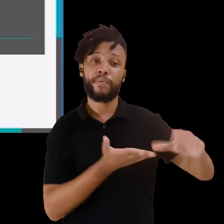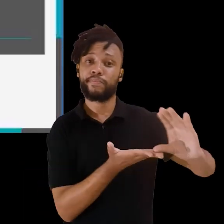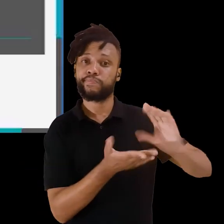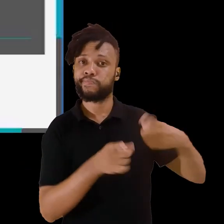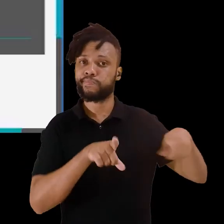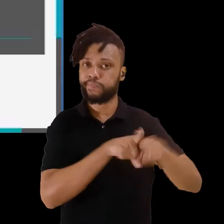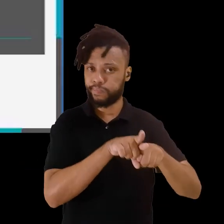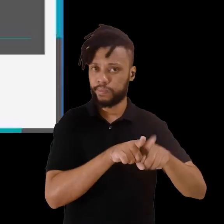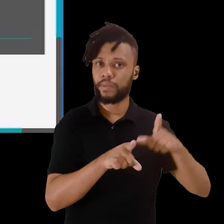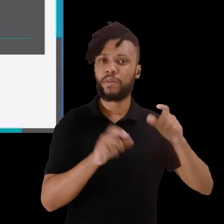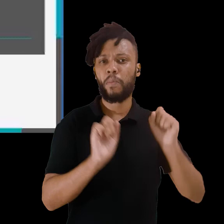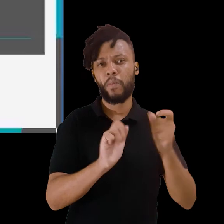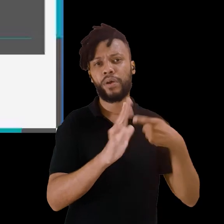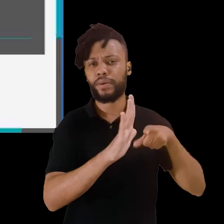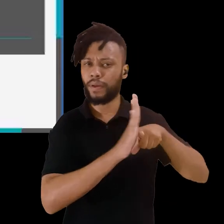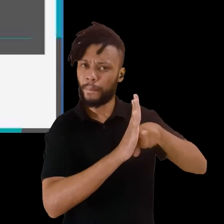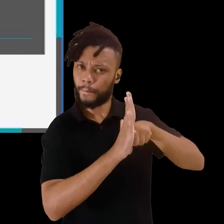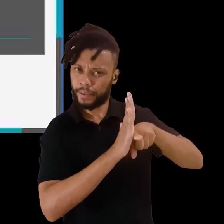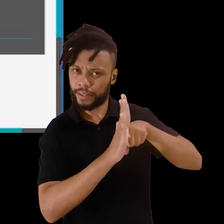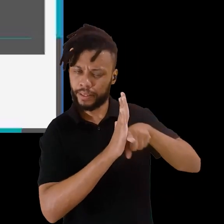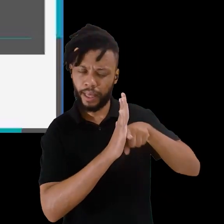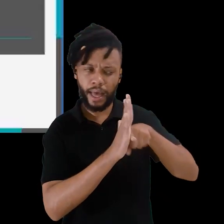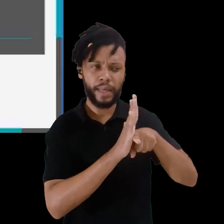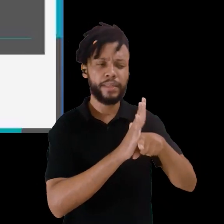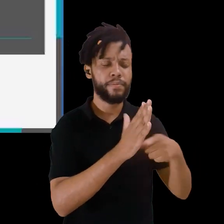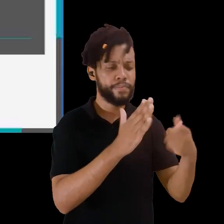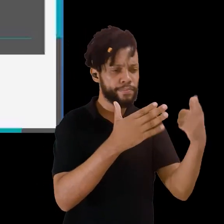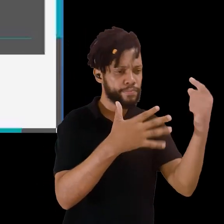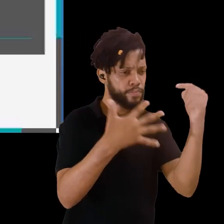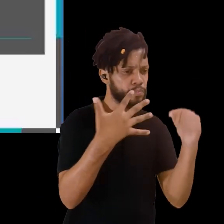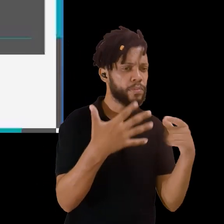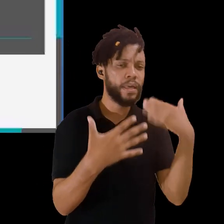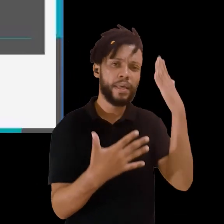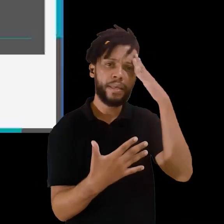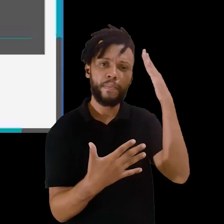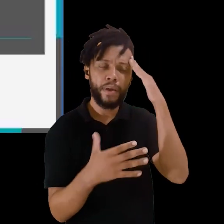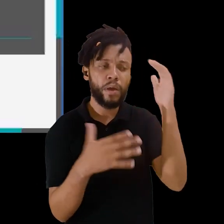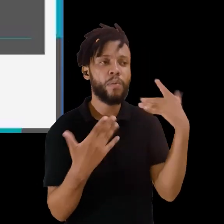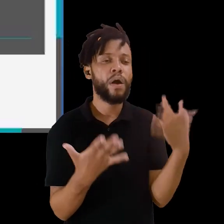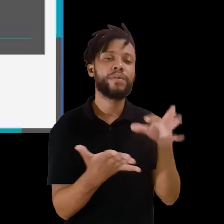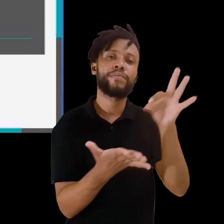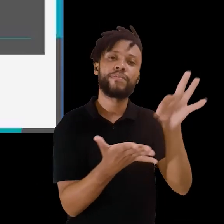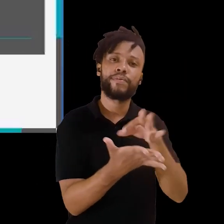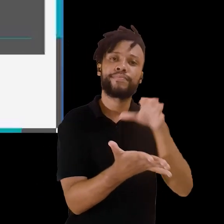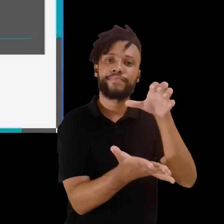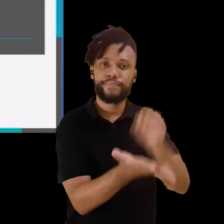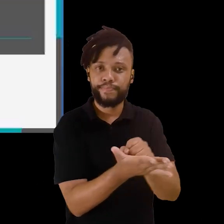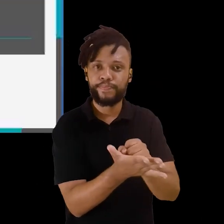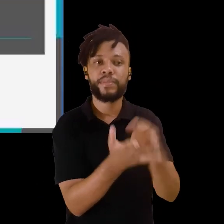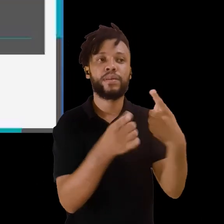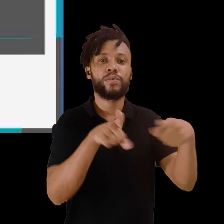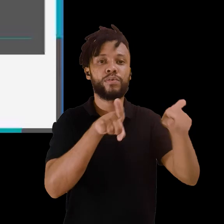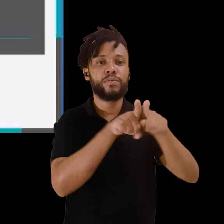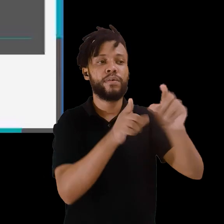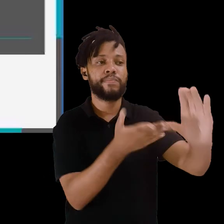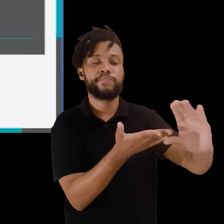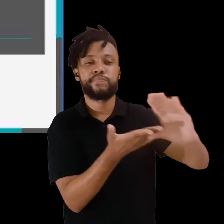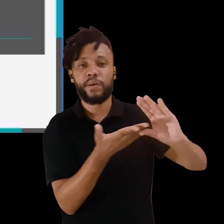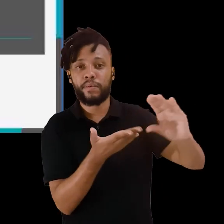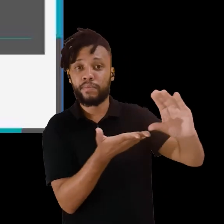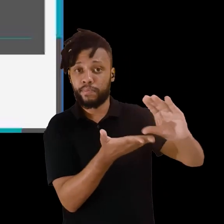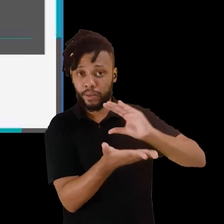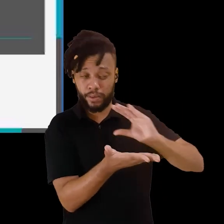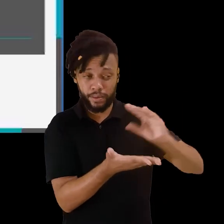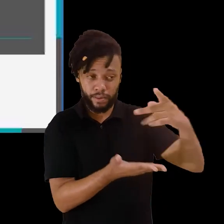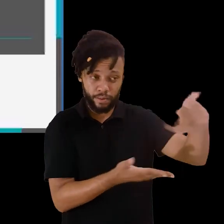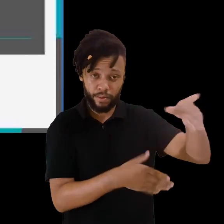patrocinadores, tá? Então você pode dar uma pesquisada aqui para saber quais foram cadastrados, e é aqui que os patrocinadores fazem as